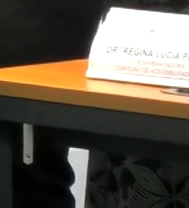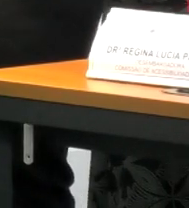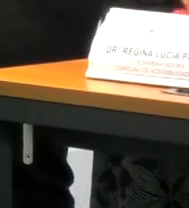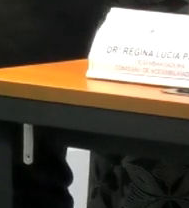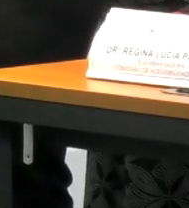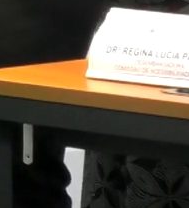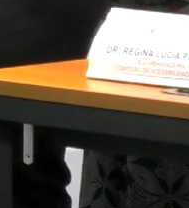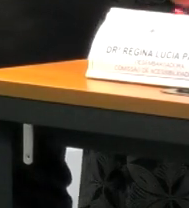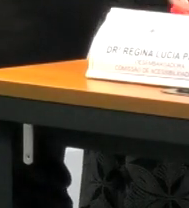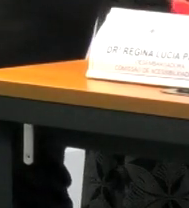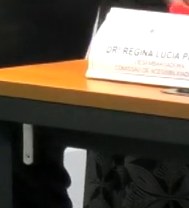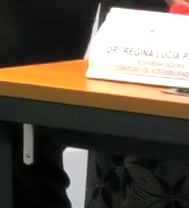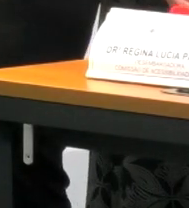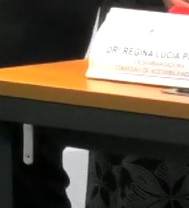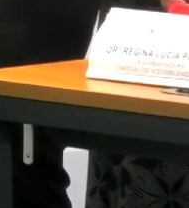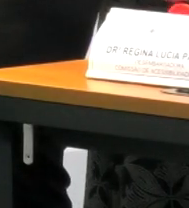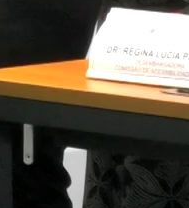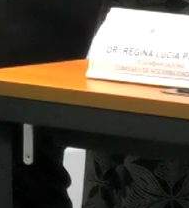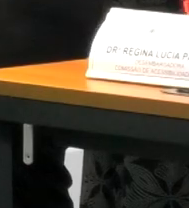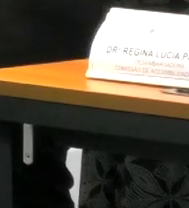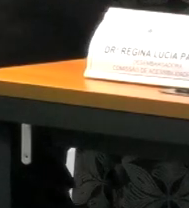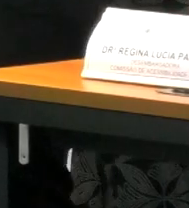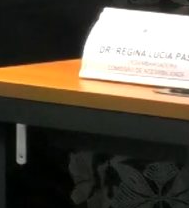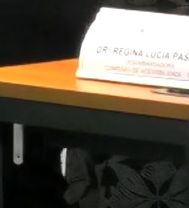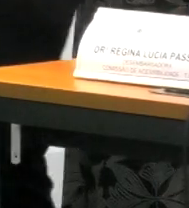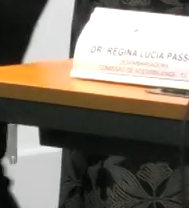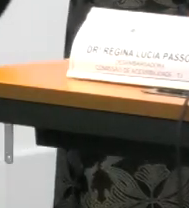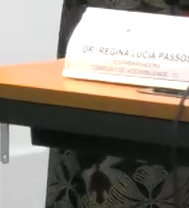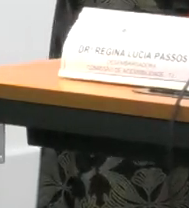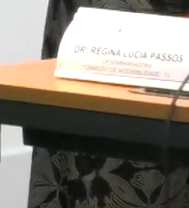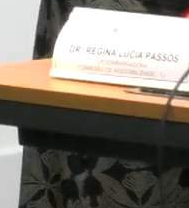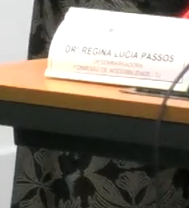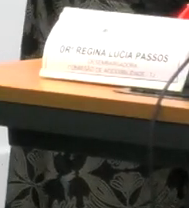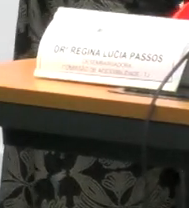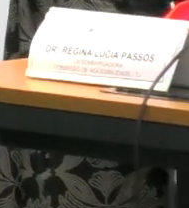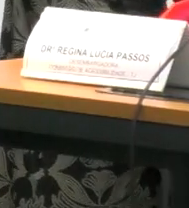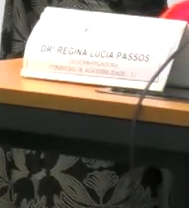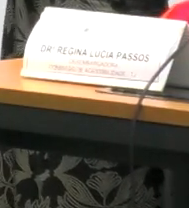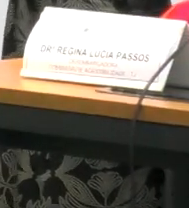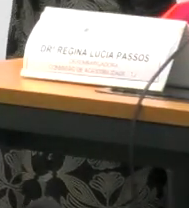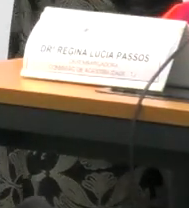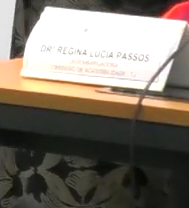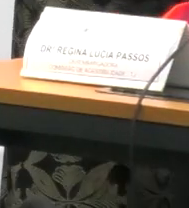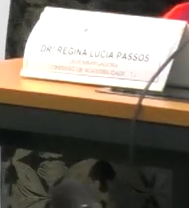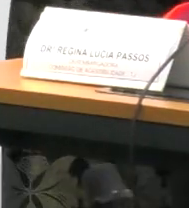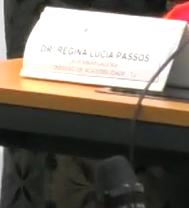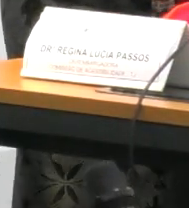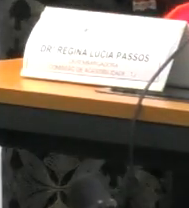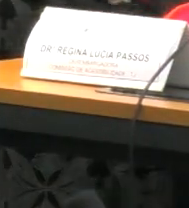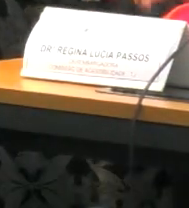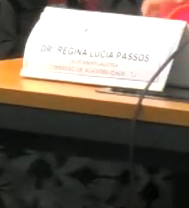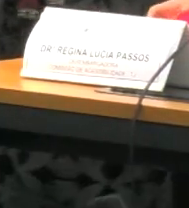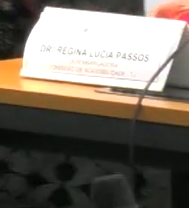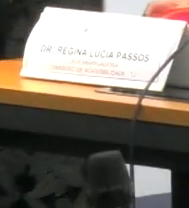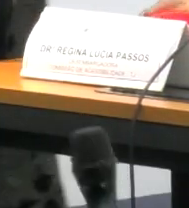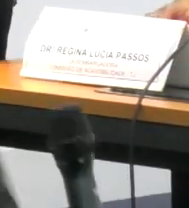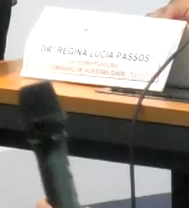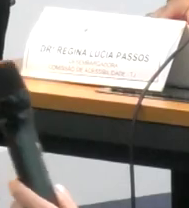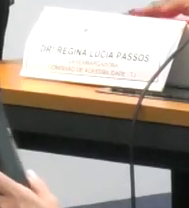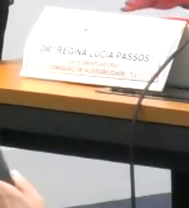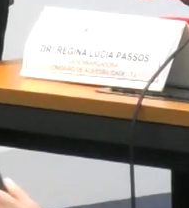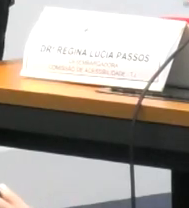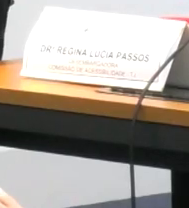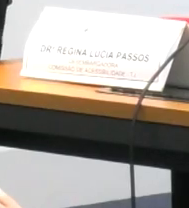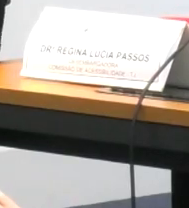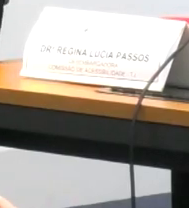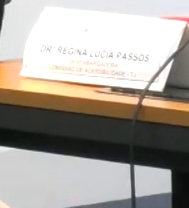último o último só é a questão do certificado então eu vou te mandar eu ten um estudo sobre isso eu vou te mandar para entender que é um conjunto isso aqui já foi e